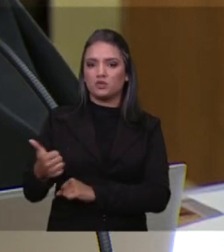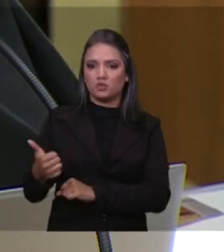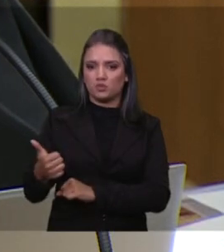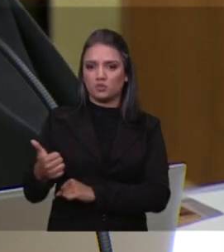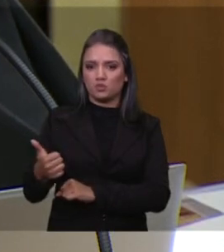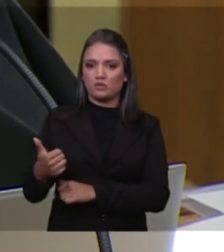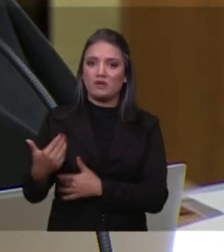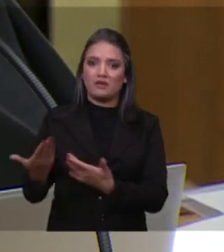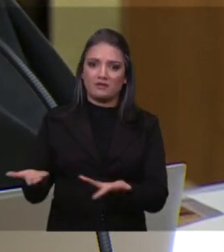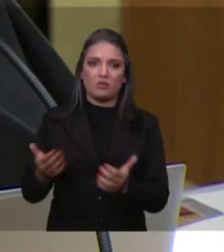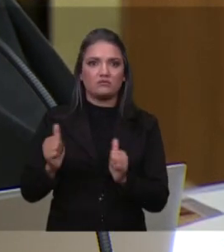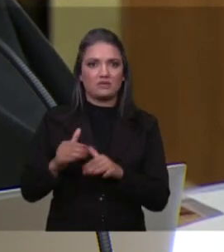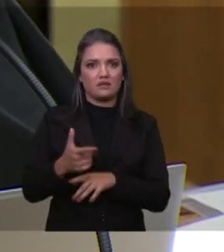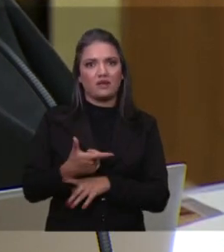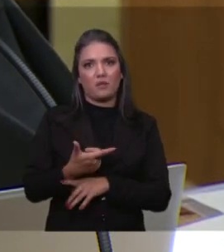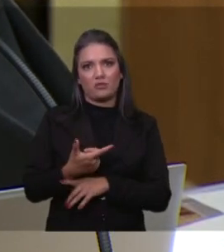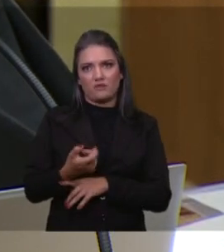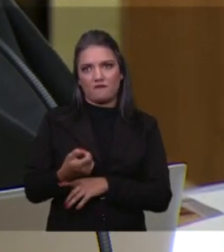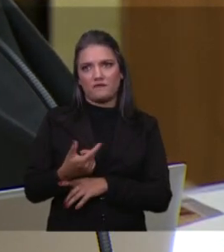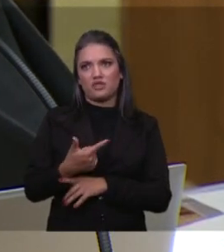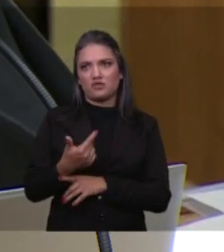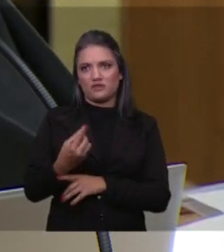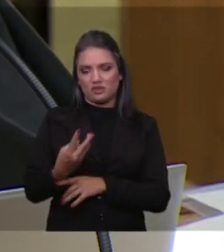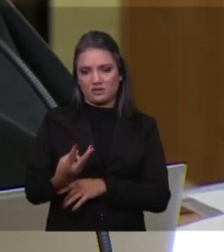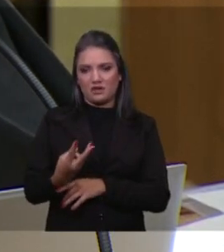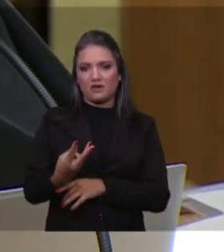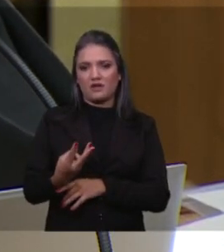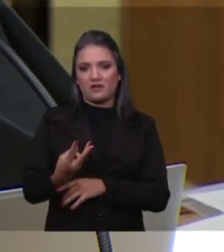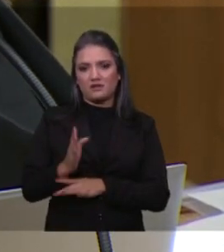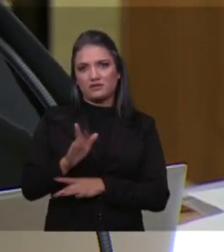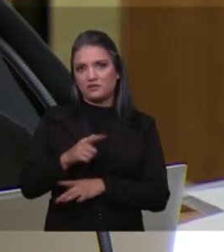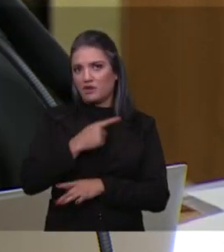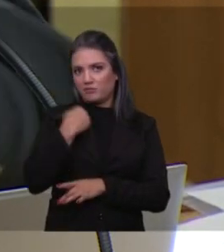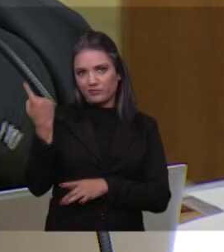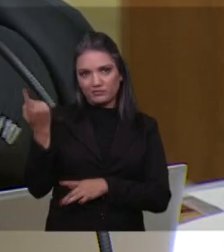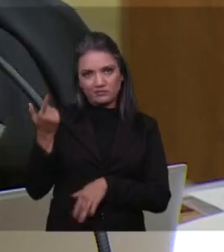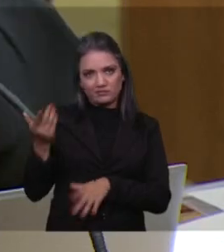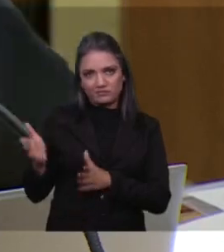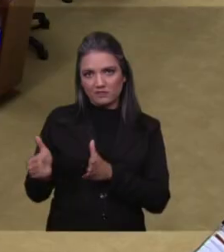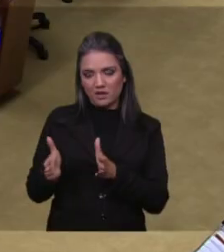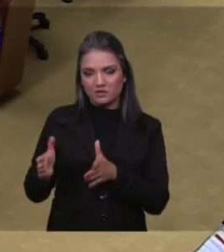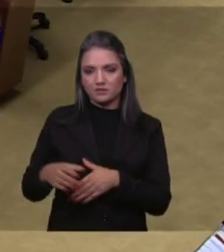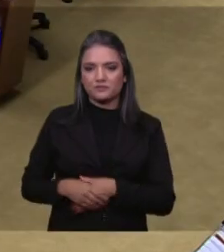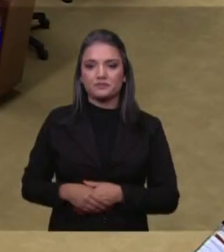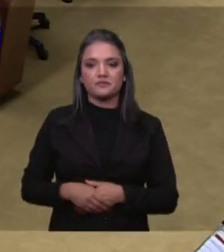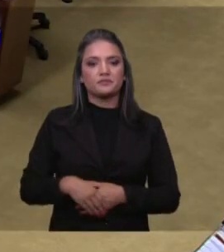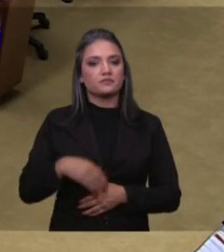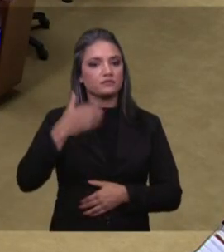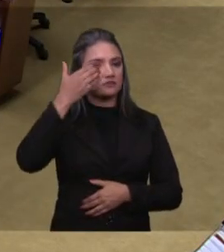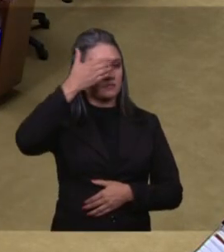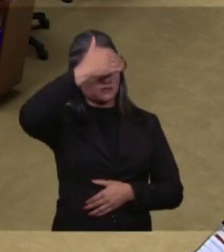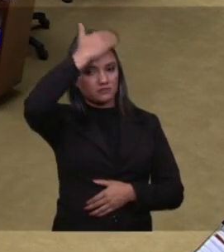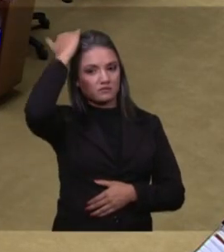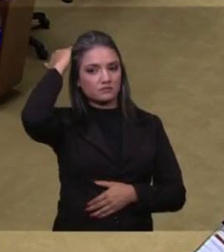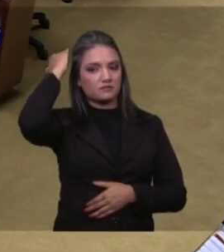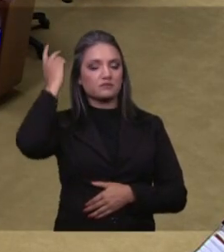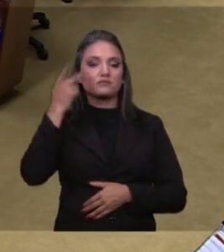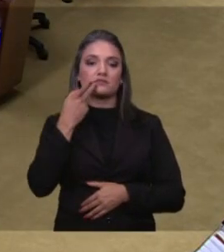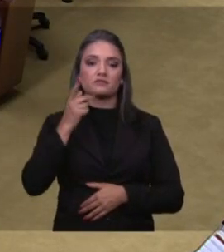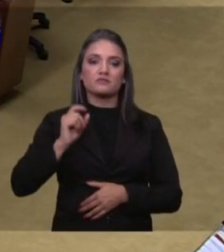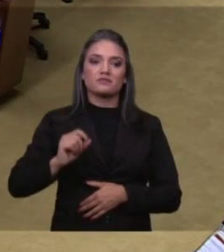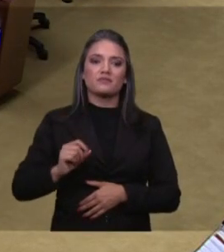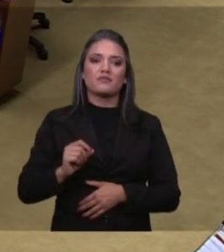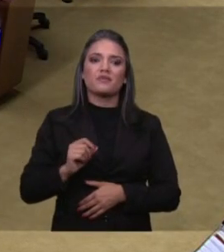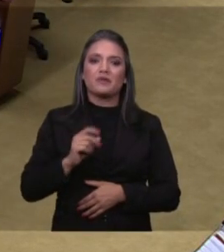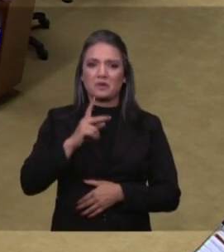de 23, nós teríamos já... Me permite uma parte? Pois não, ministro Zanin. Eu acho que, na verdade, essa era a